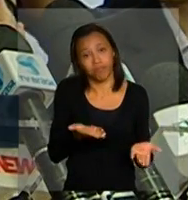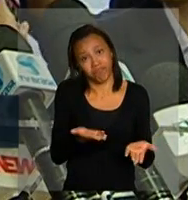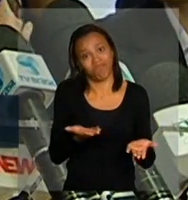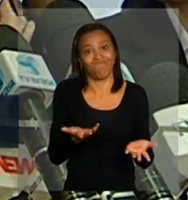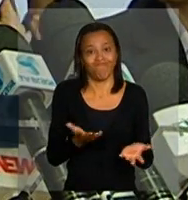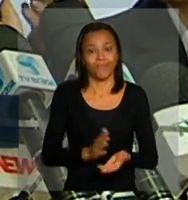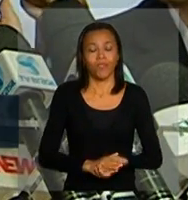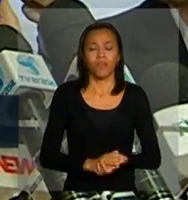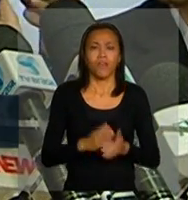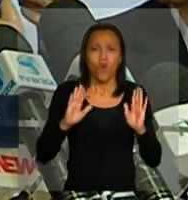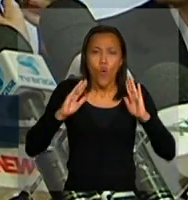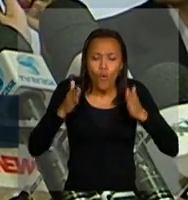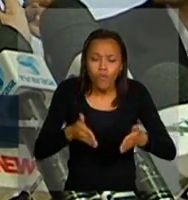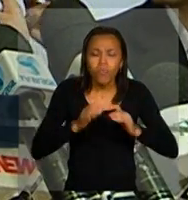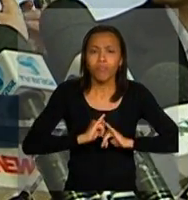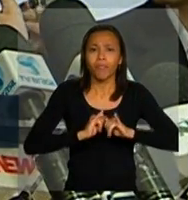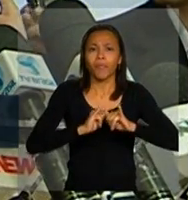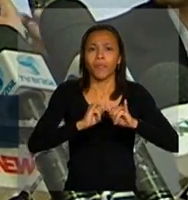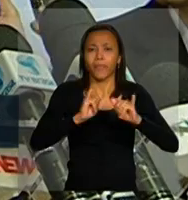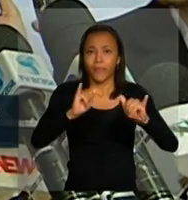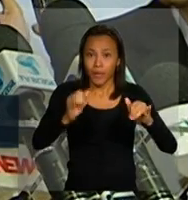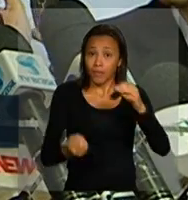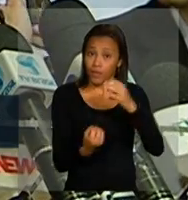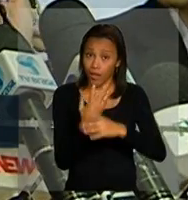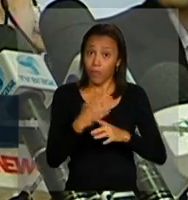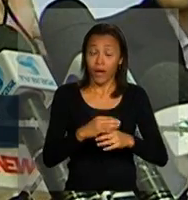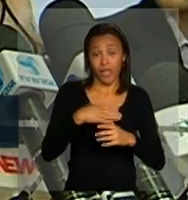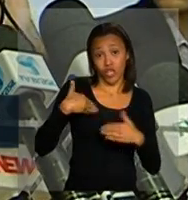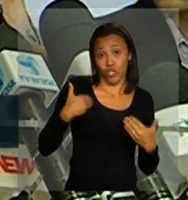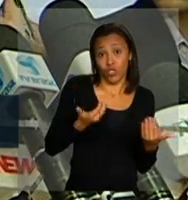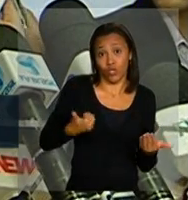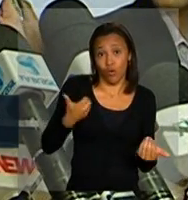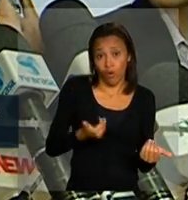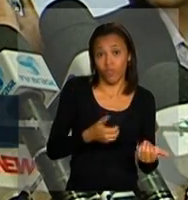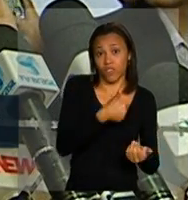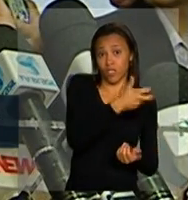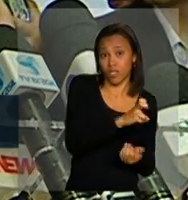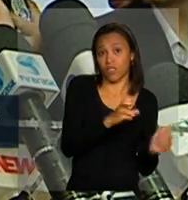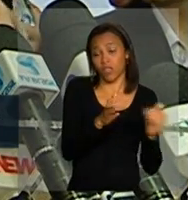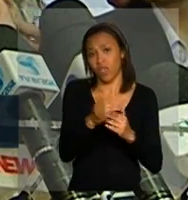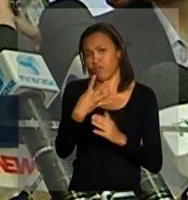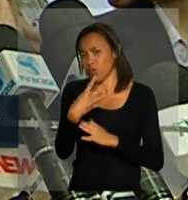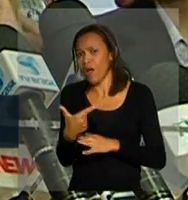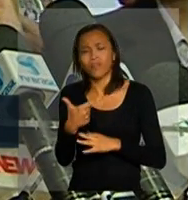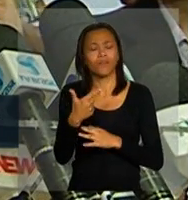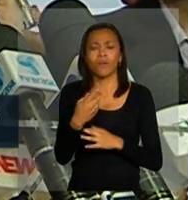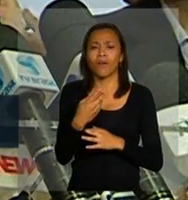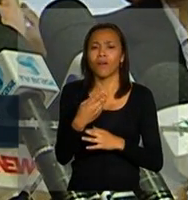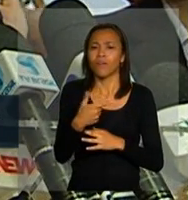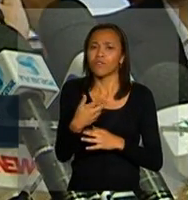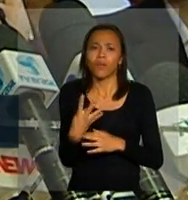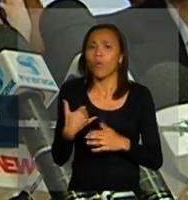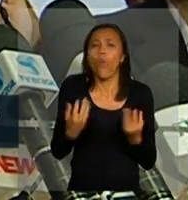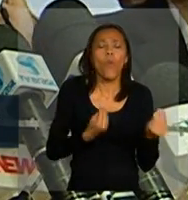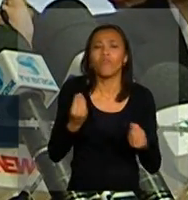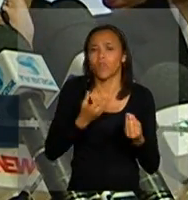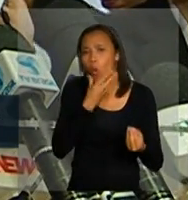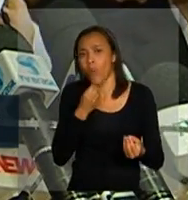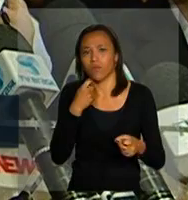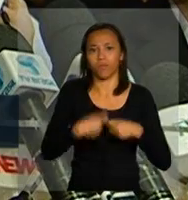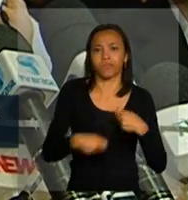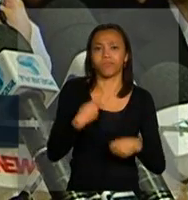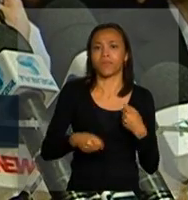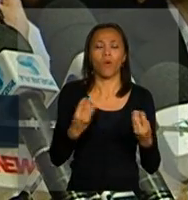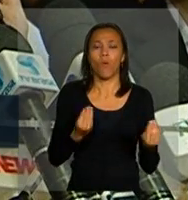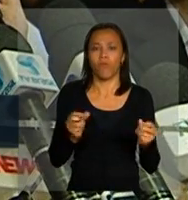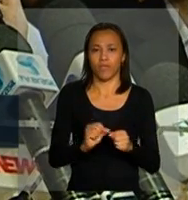Ministro, o foco da campanha também jovens, entre 15 e 24 anos, homens que fazem sexo com homens. Como é que vai ser esse trabalho? O Ministério da Saúde tem